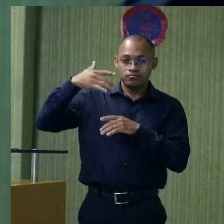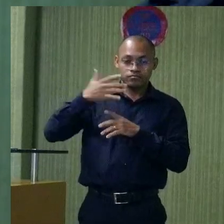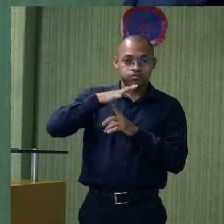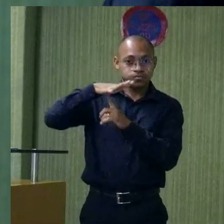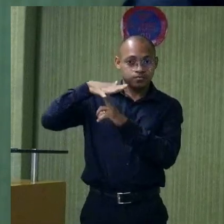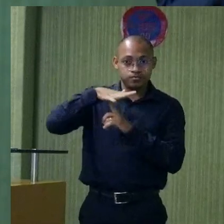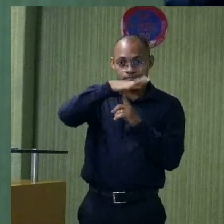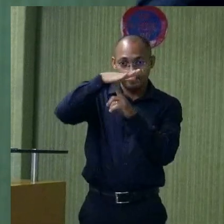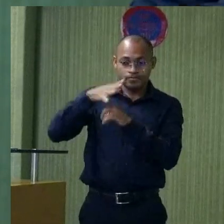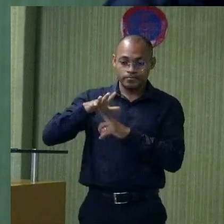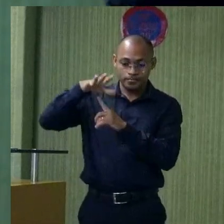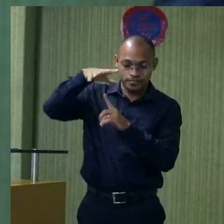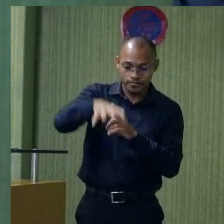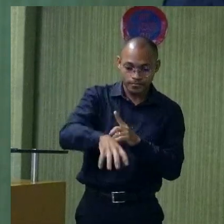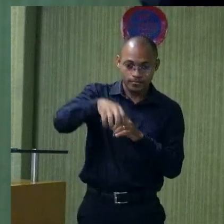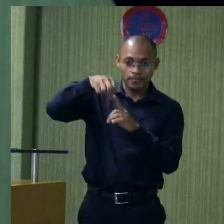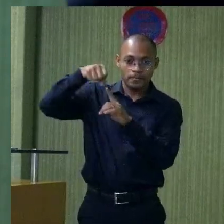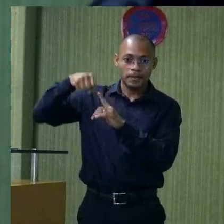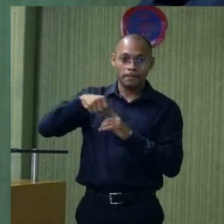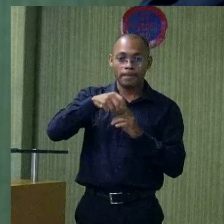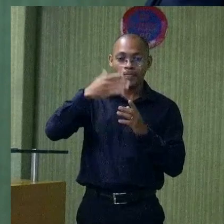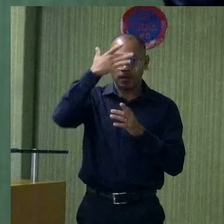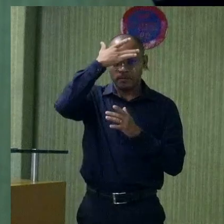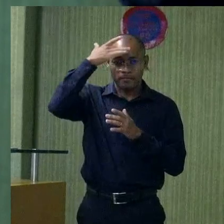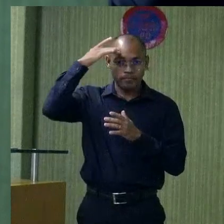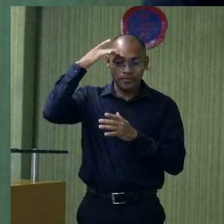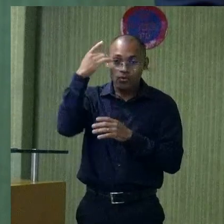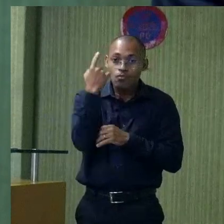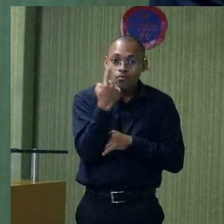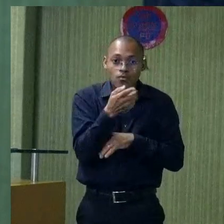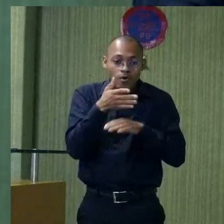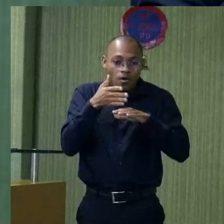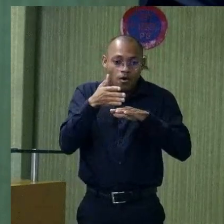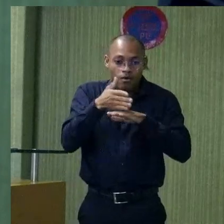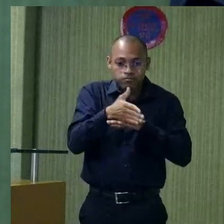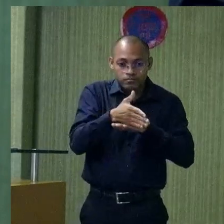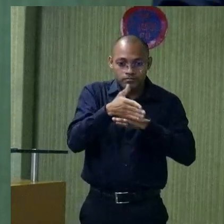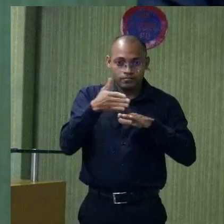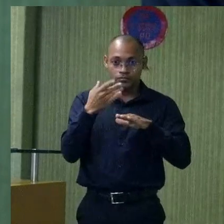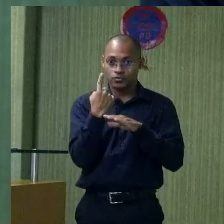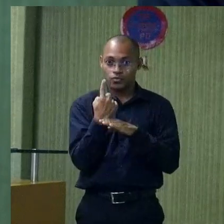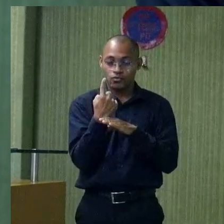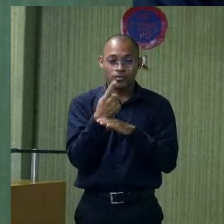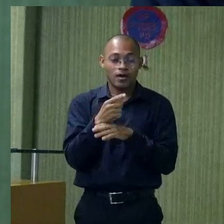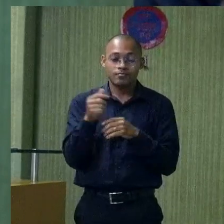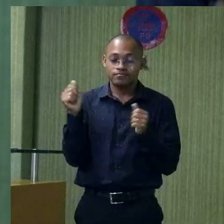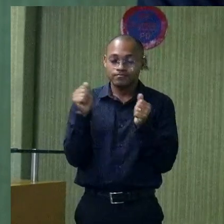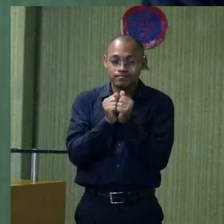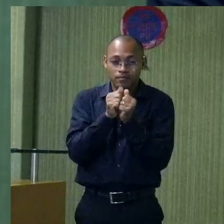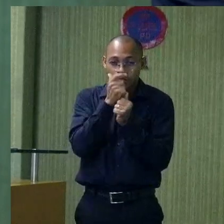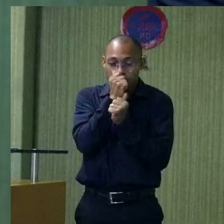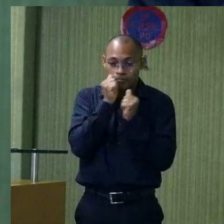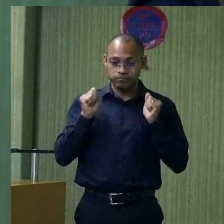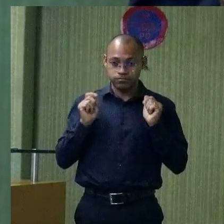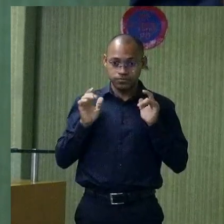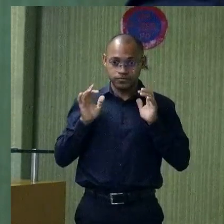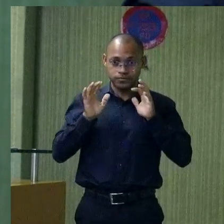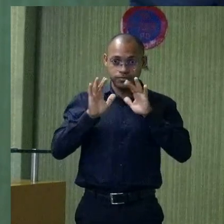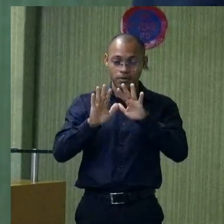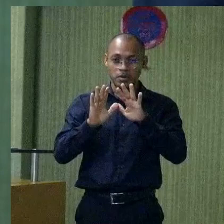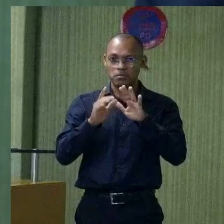as pessoas uma única entrada e saída pra capital super lotada nos primeiros